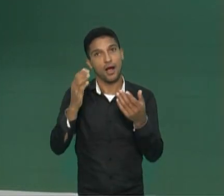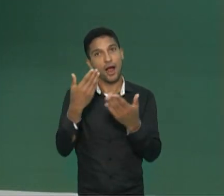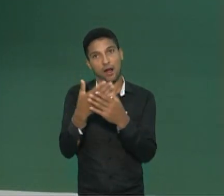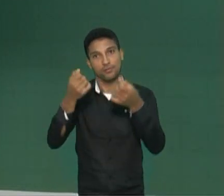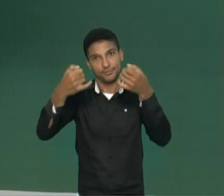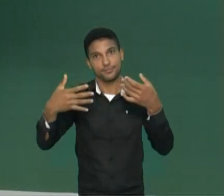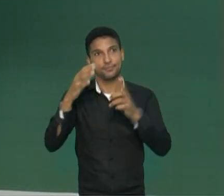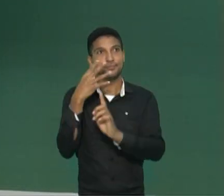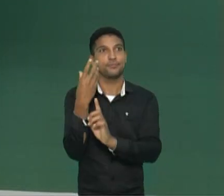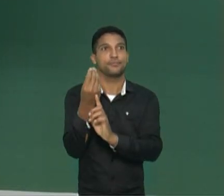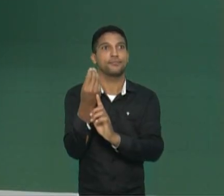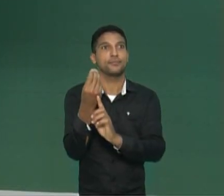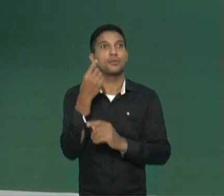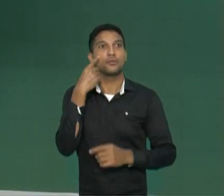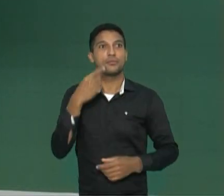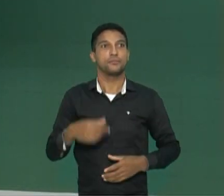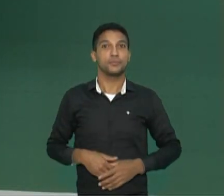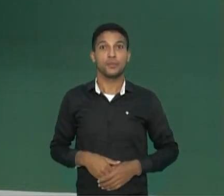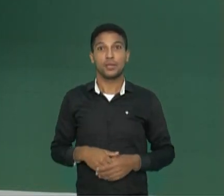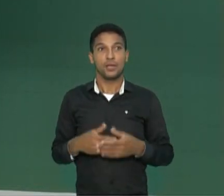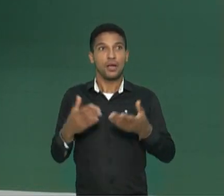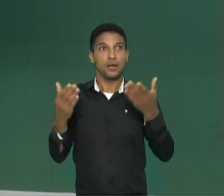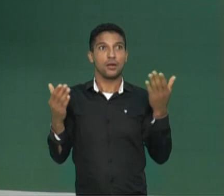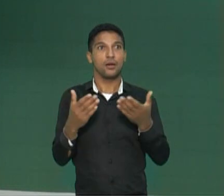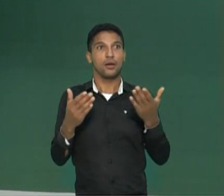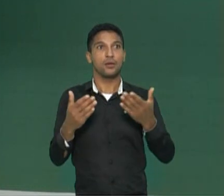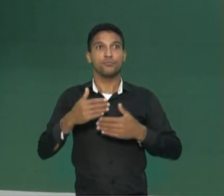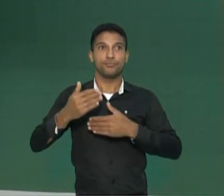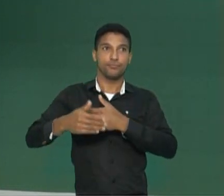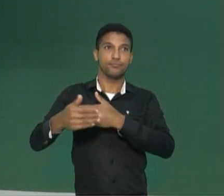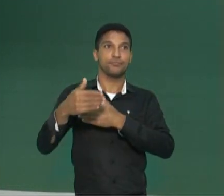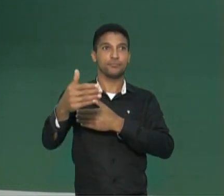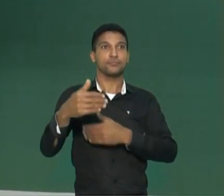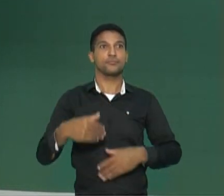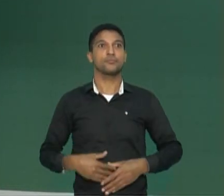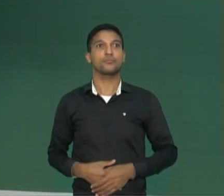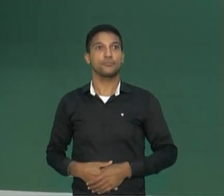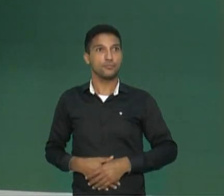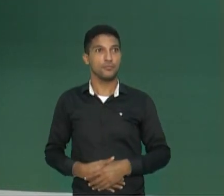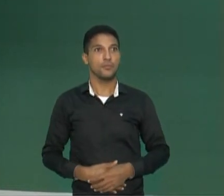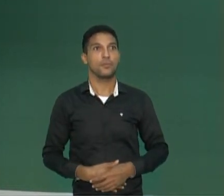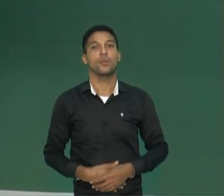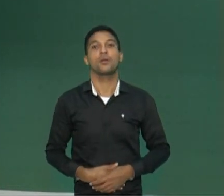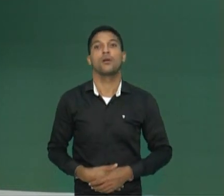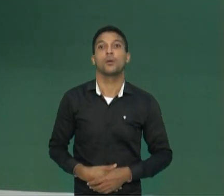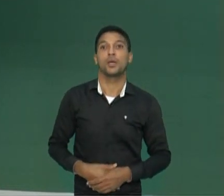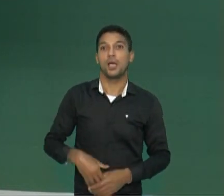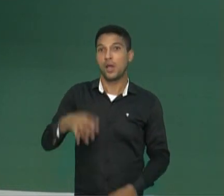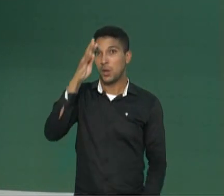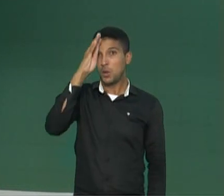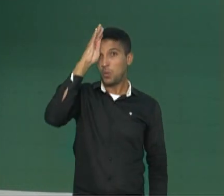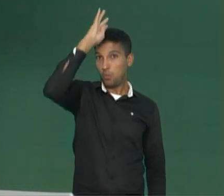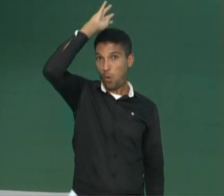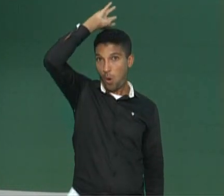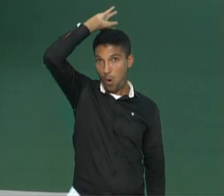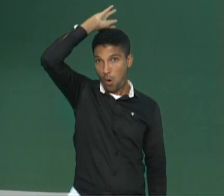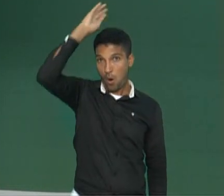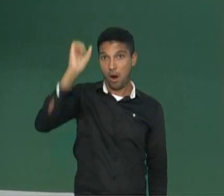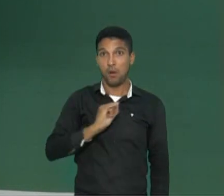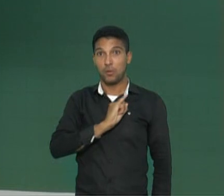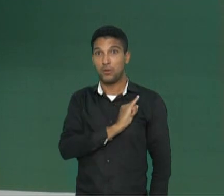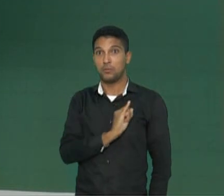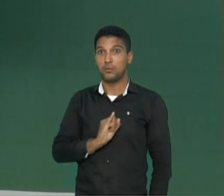Renascença carolíngia. Nossa, adorei essa aula de Renascença carolíngia, que me ensinou bastante, espero que tenha ensinado vocês, tá, pessoal? Império Romano do Ocidente.